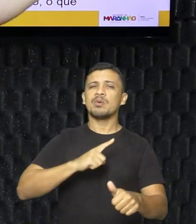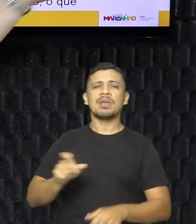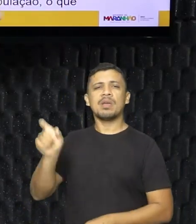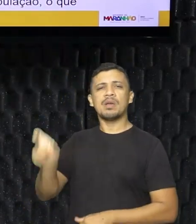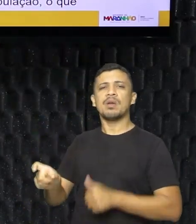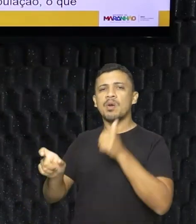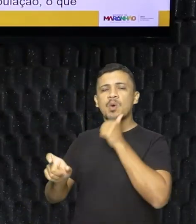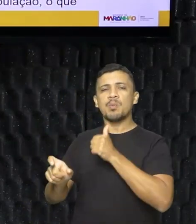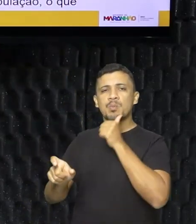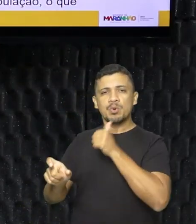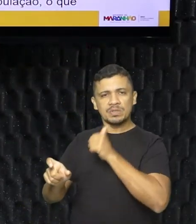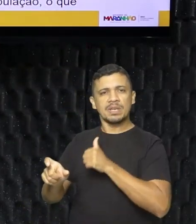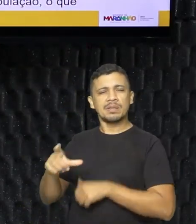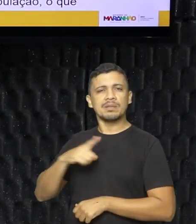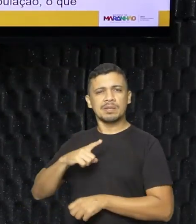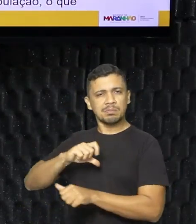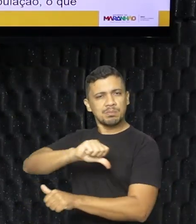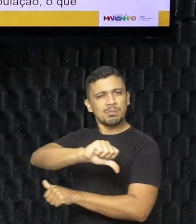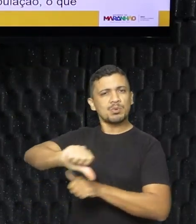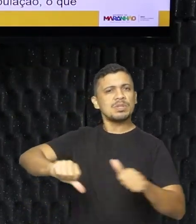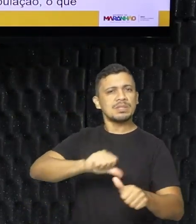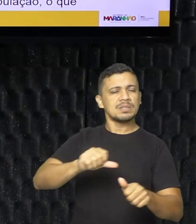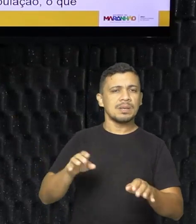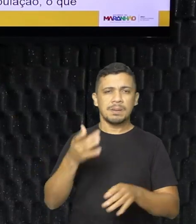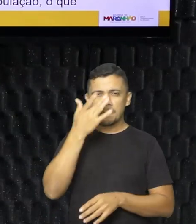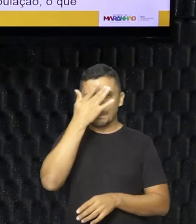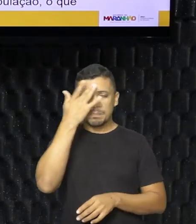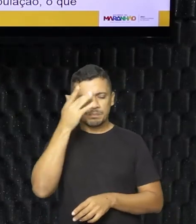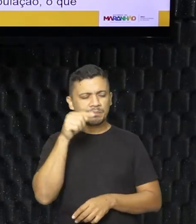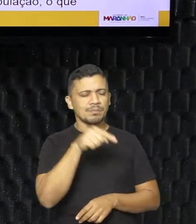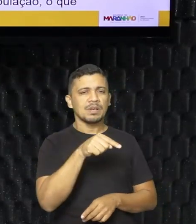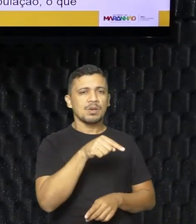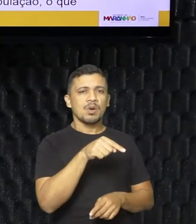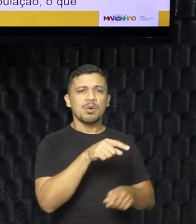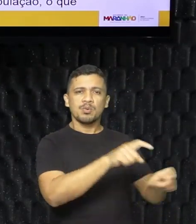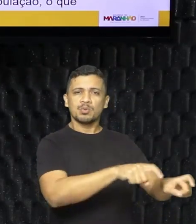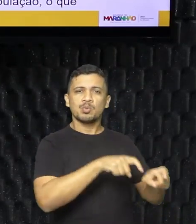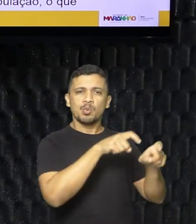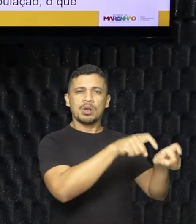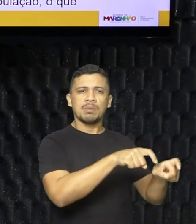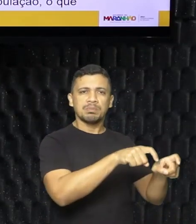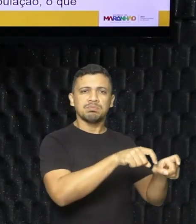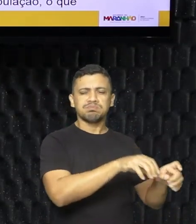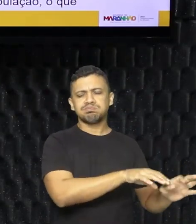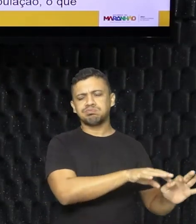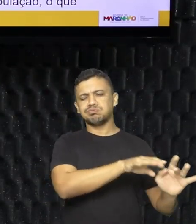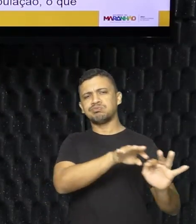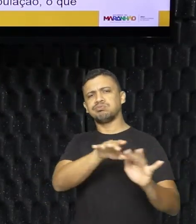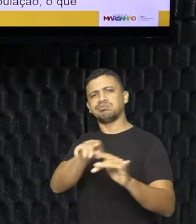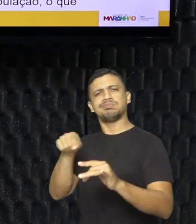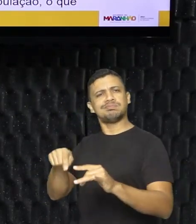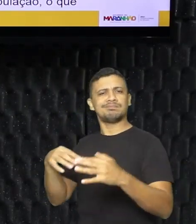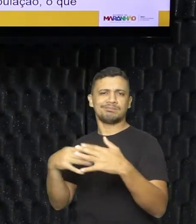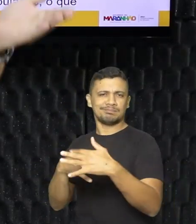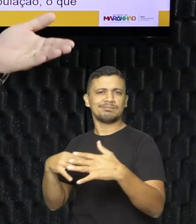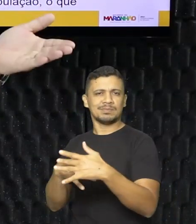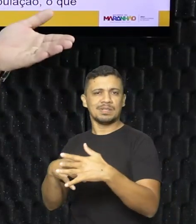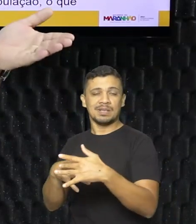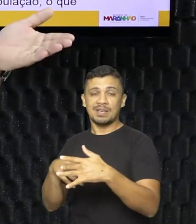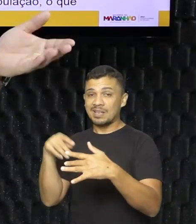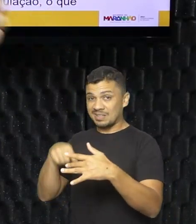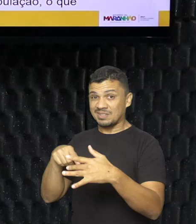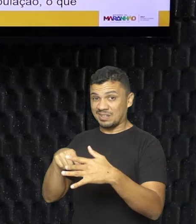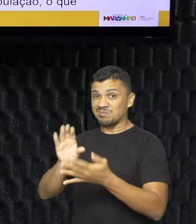mulher. Percebam, as pessoas saíram do campo e foram para a cidade, o fato do êxodo rural. Na cidade, o custo de vida é mais